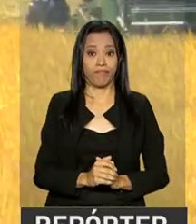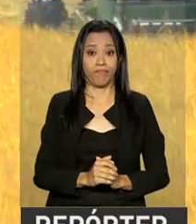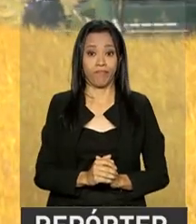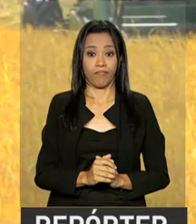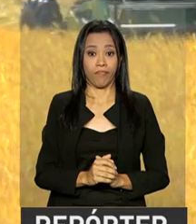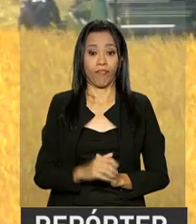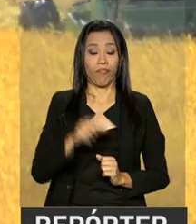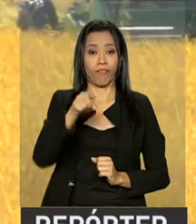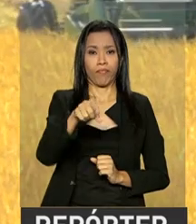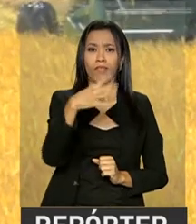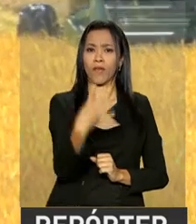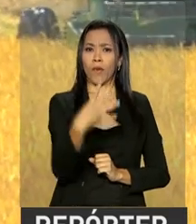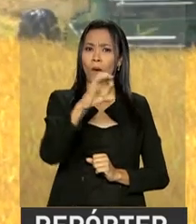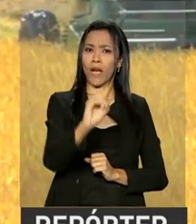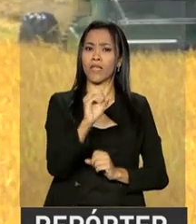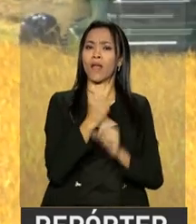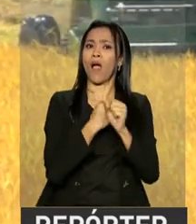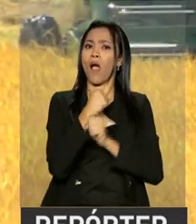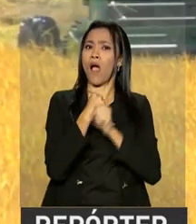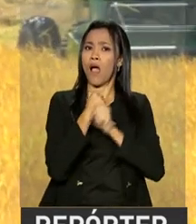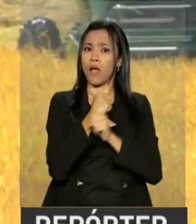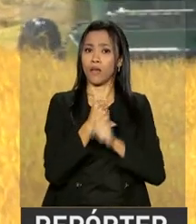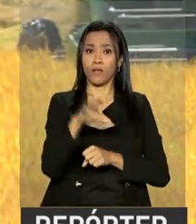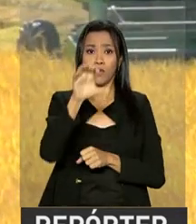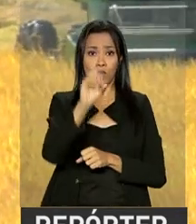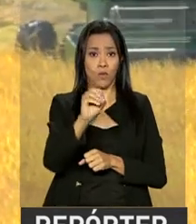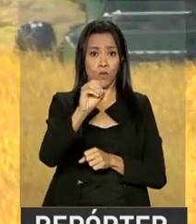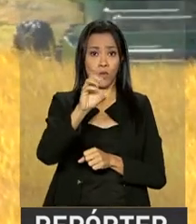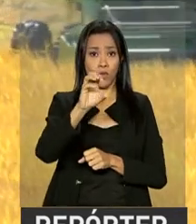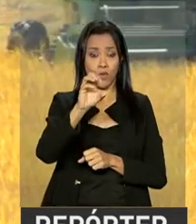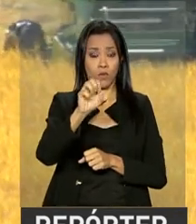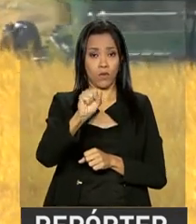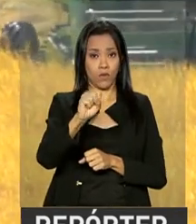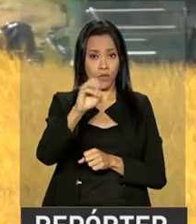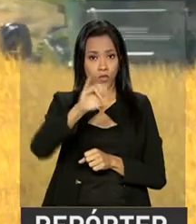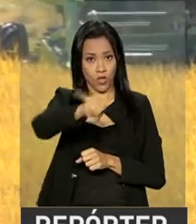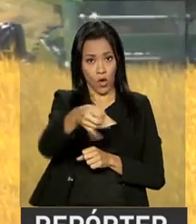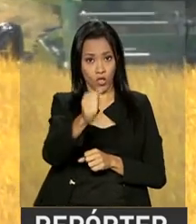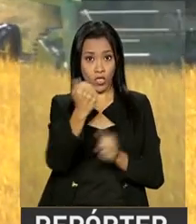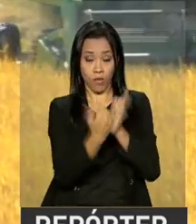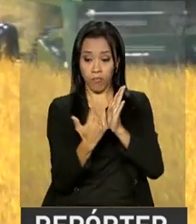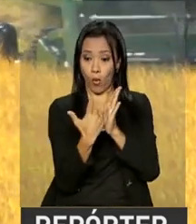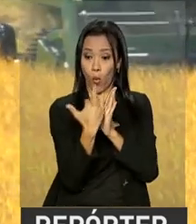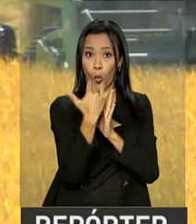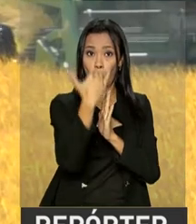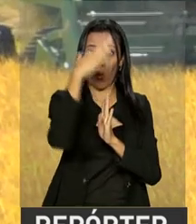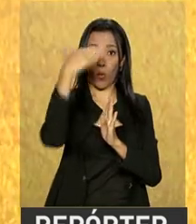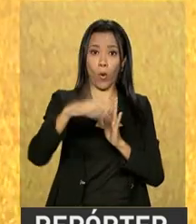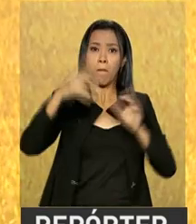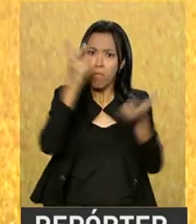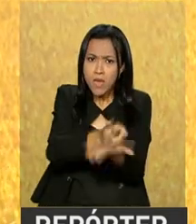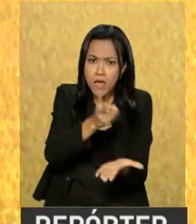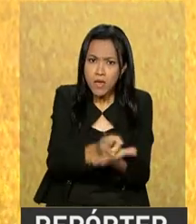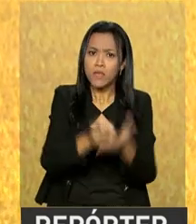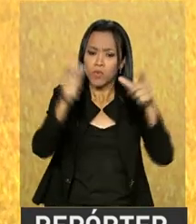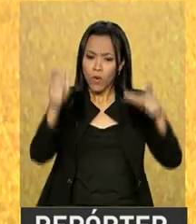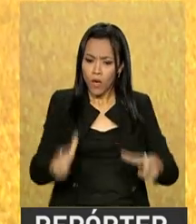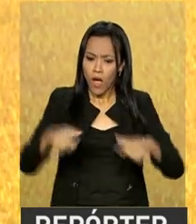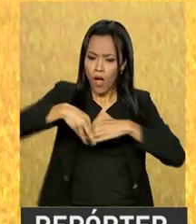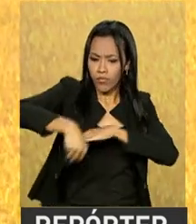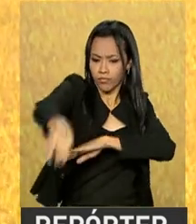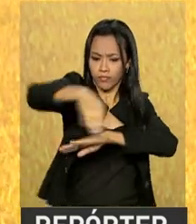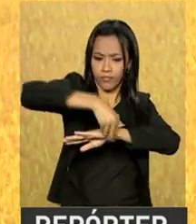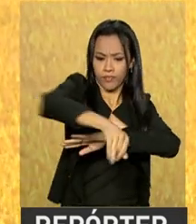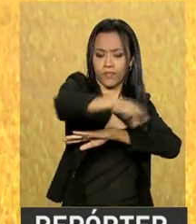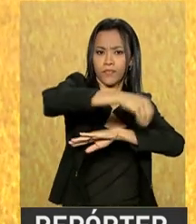em 40 anos a produção de soja mais que triplicou isso considerando a mesma área plantada passou de